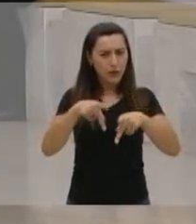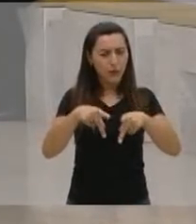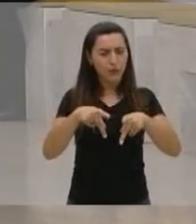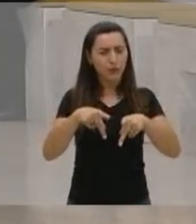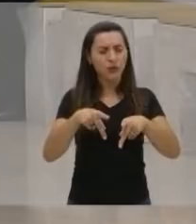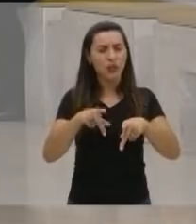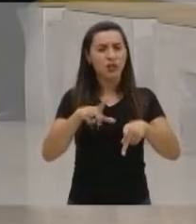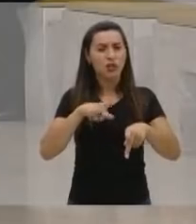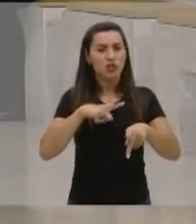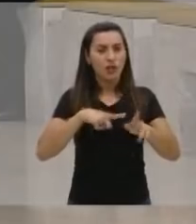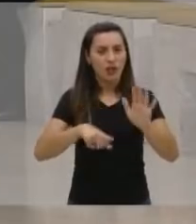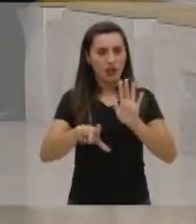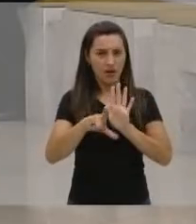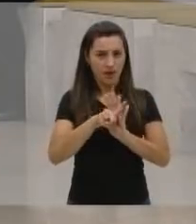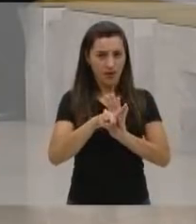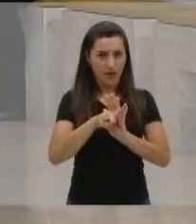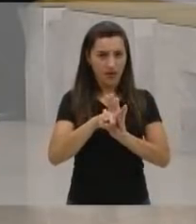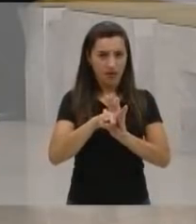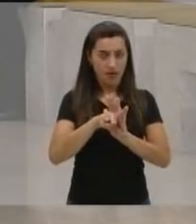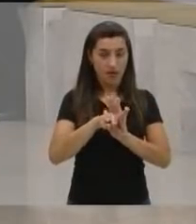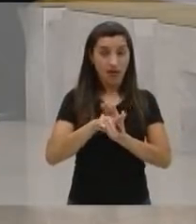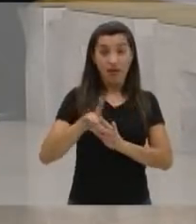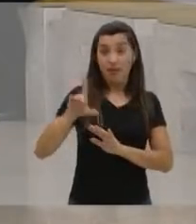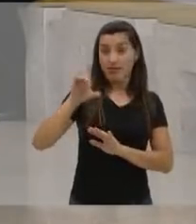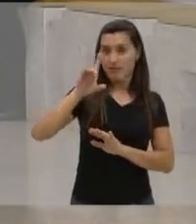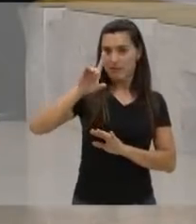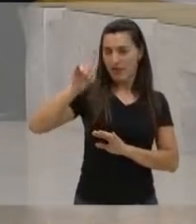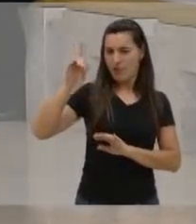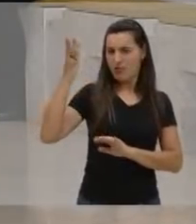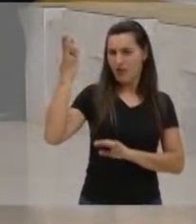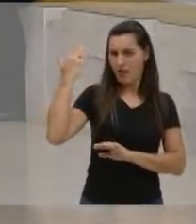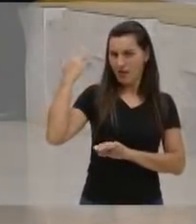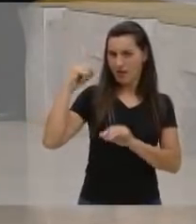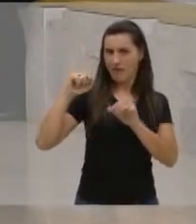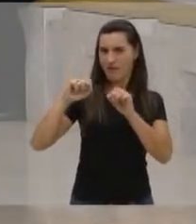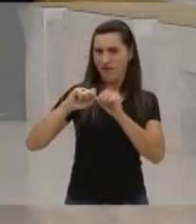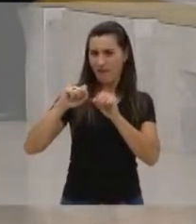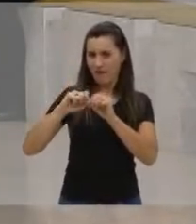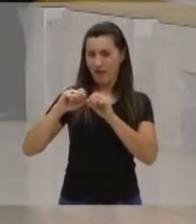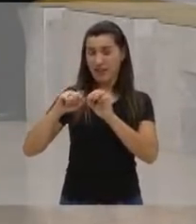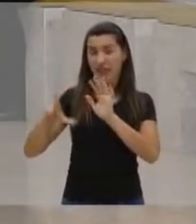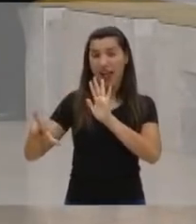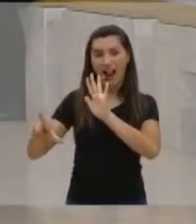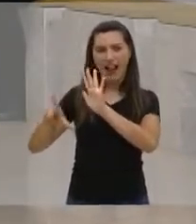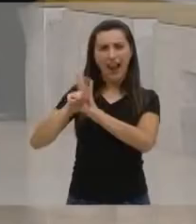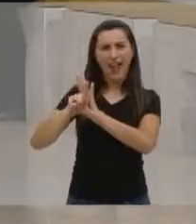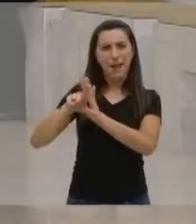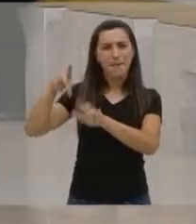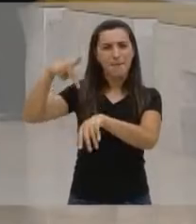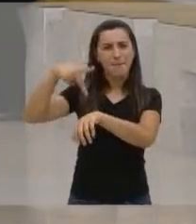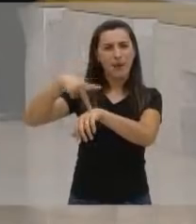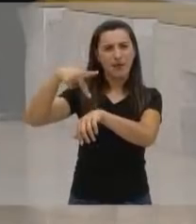lembrar, Deus no Sinai escreveu a lei, as leis na pedra.